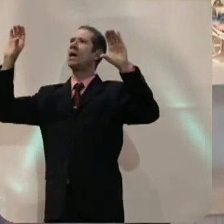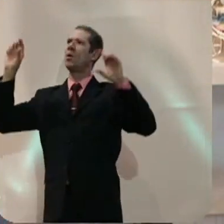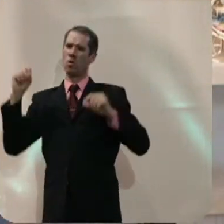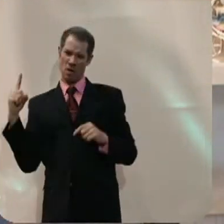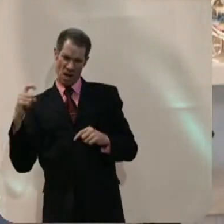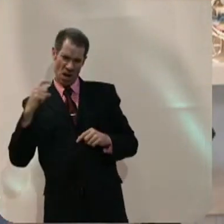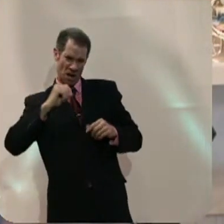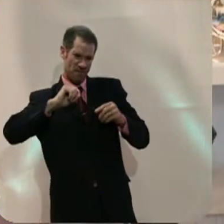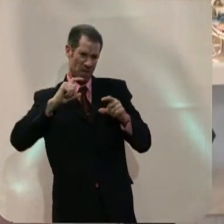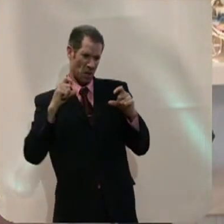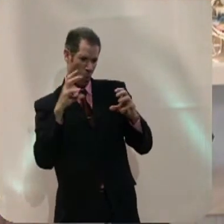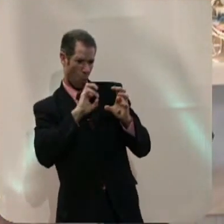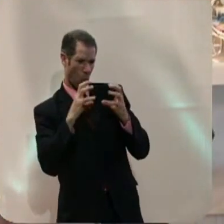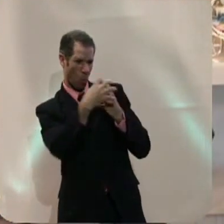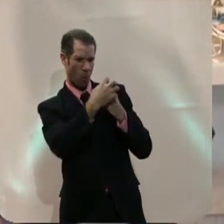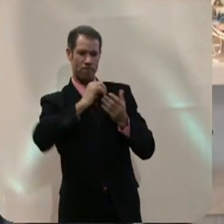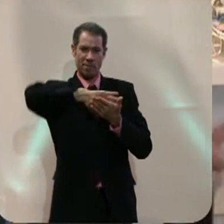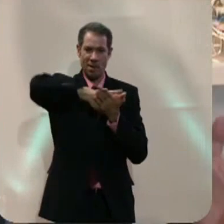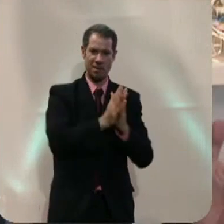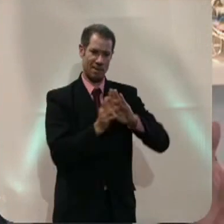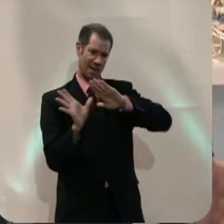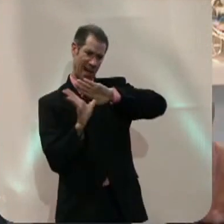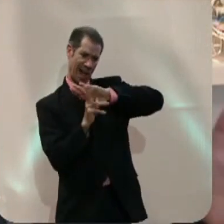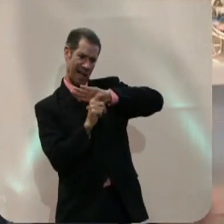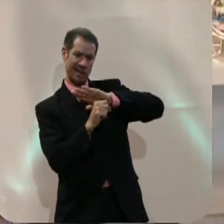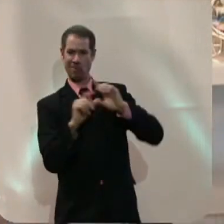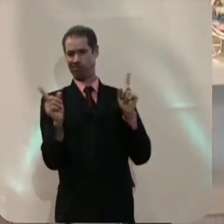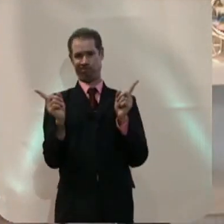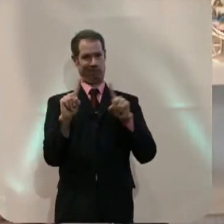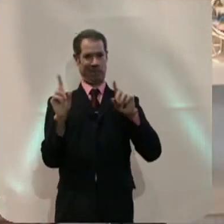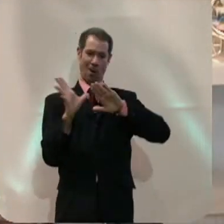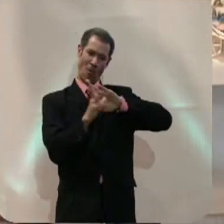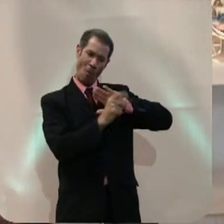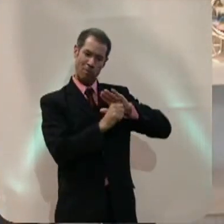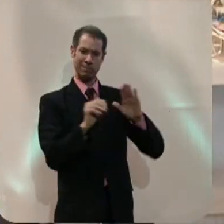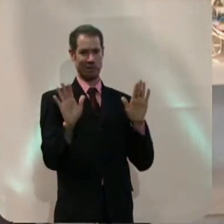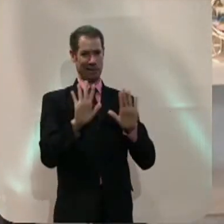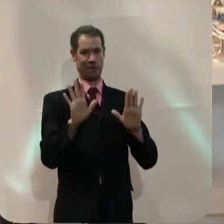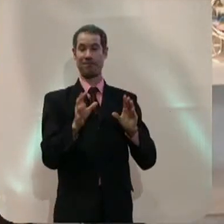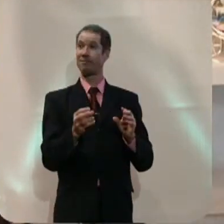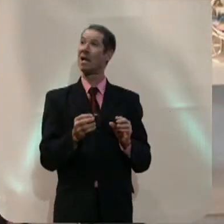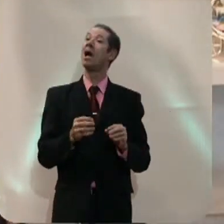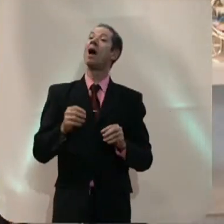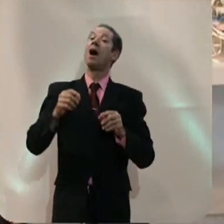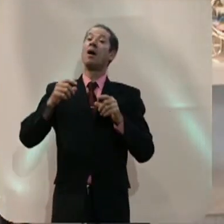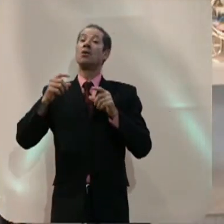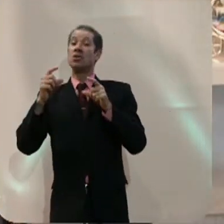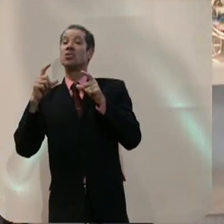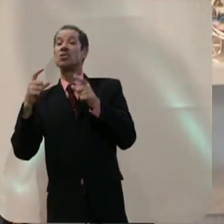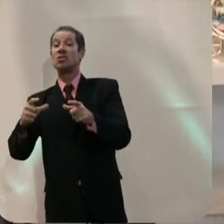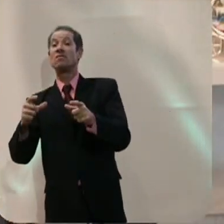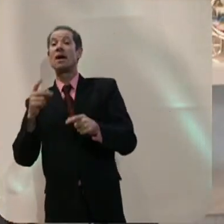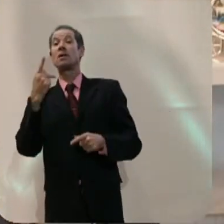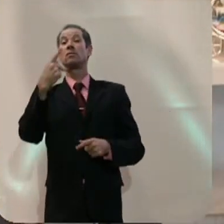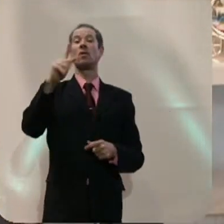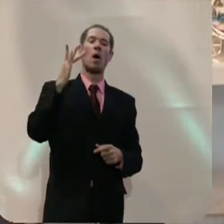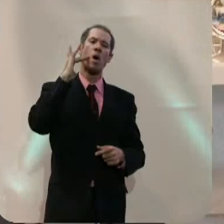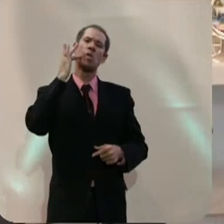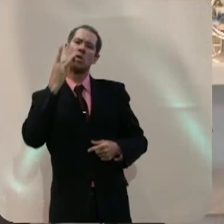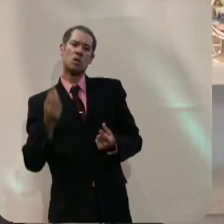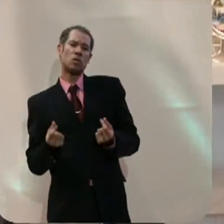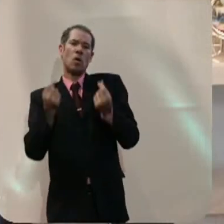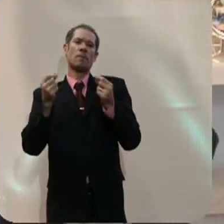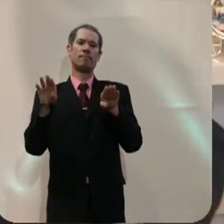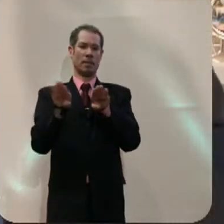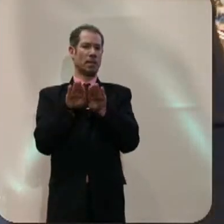a ferrugem não destroem, e onde os ladrões não roubam nem furtam, pois onde estiver o seu tesouro,